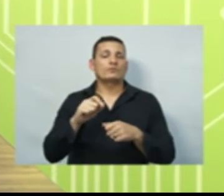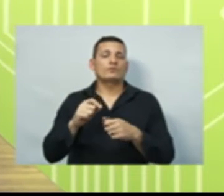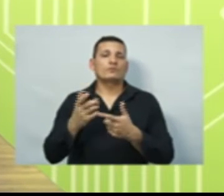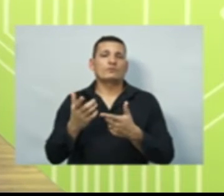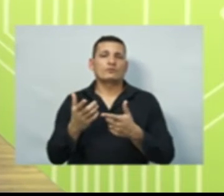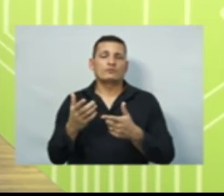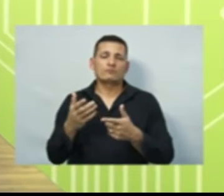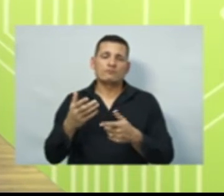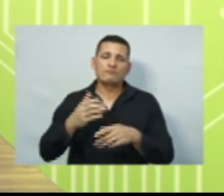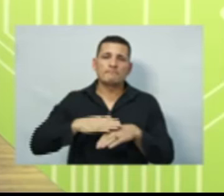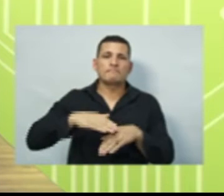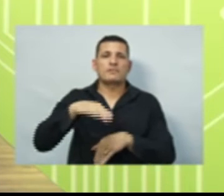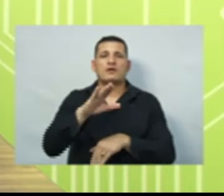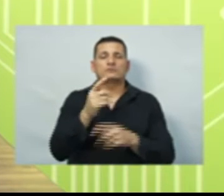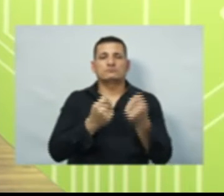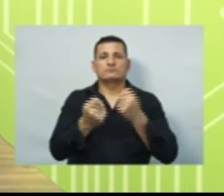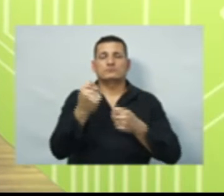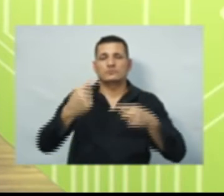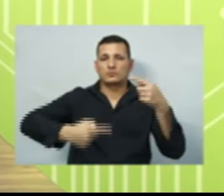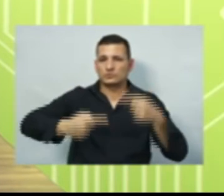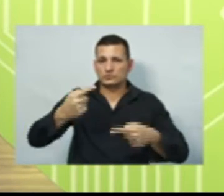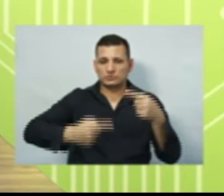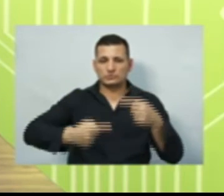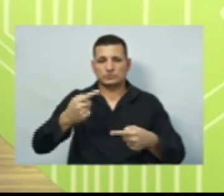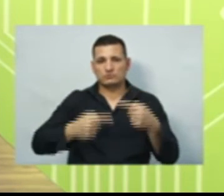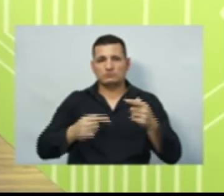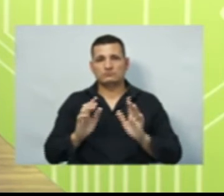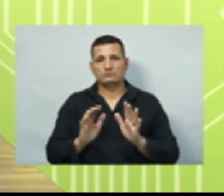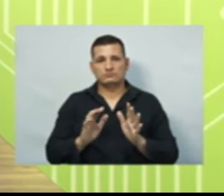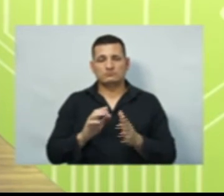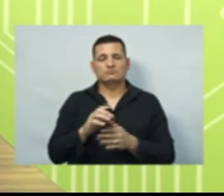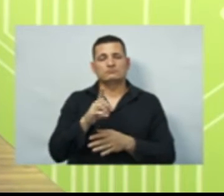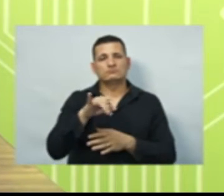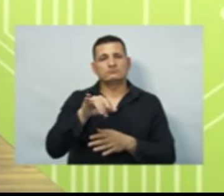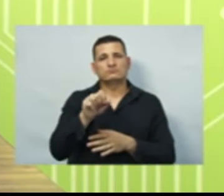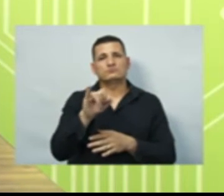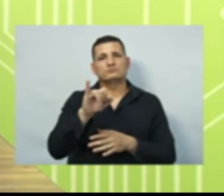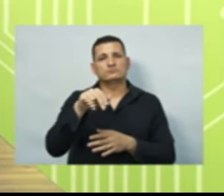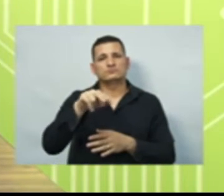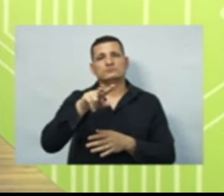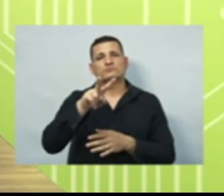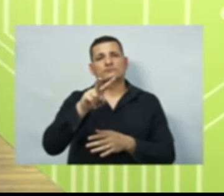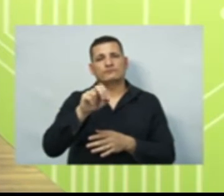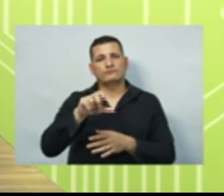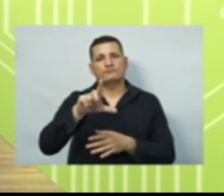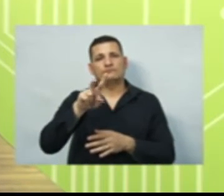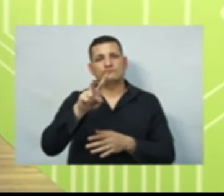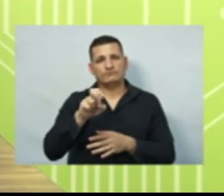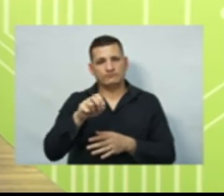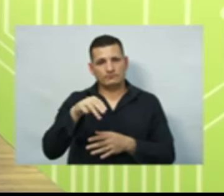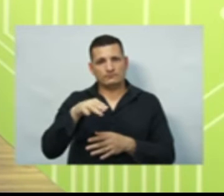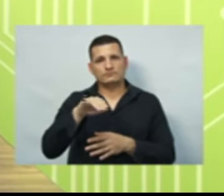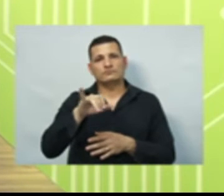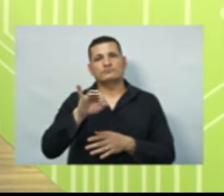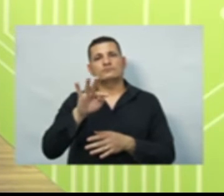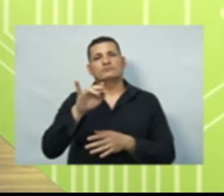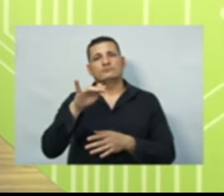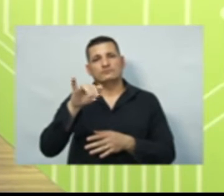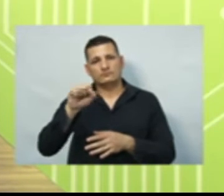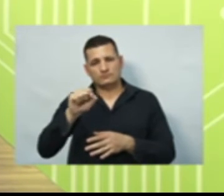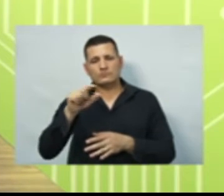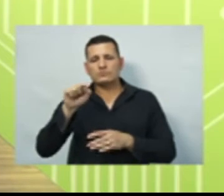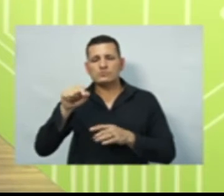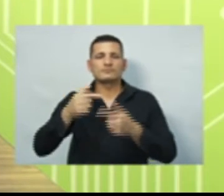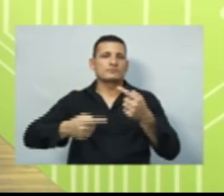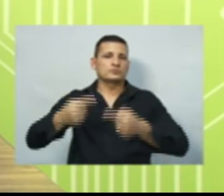vai exigir uma política que nós chamamos de desenvolvimentistas. São desenvolvimentistas aquelas políticas econômicas que